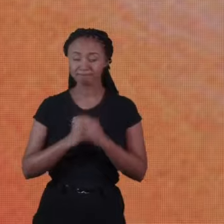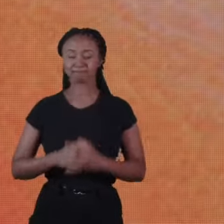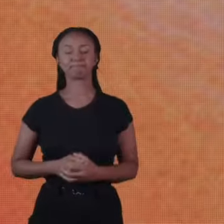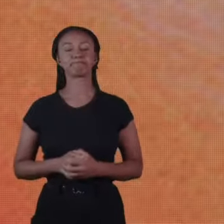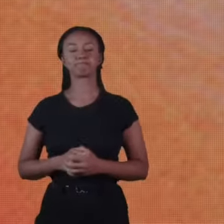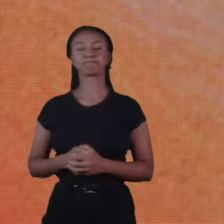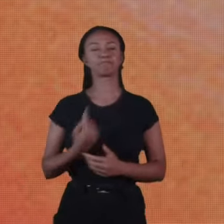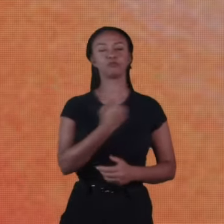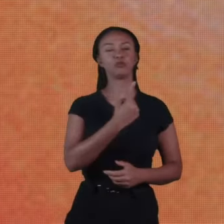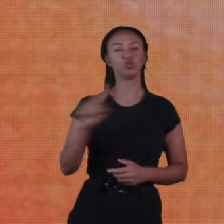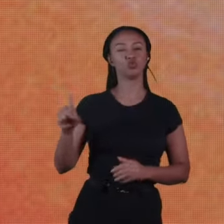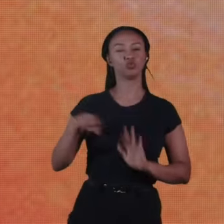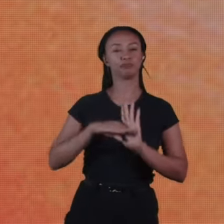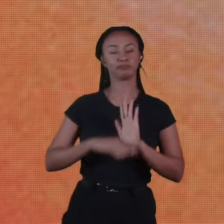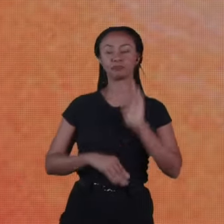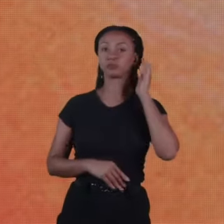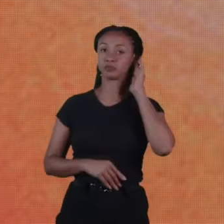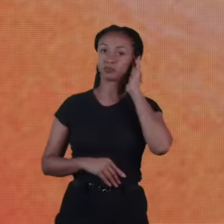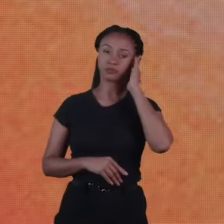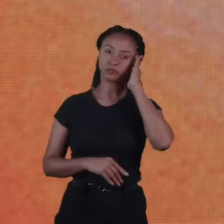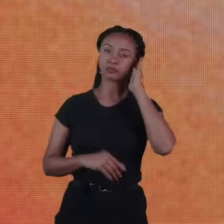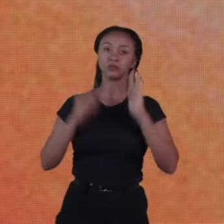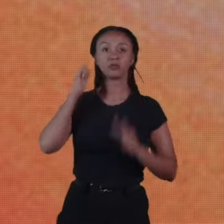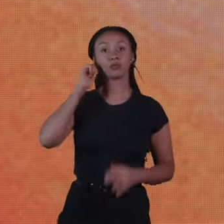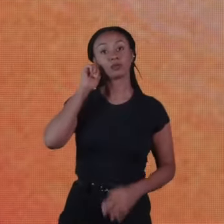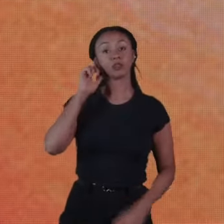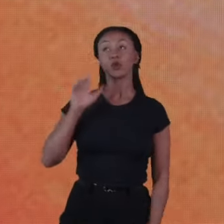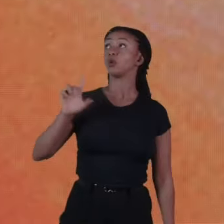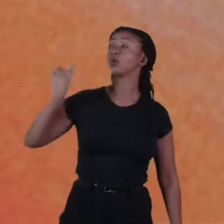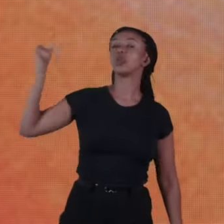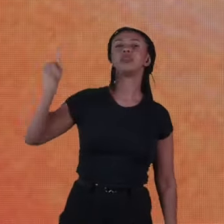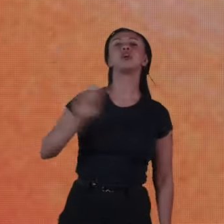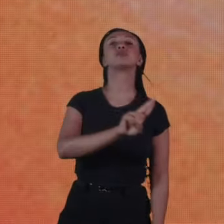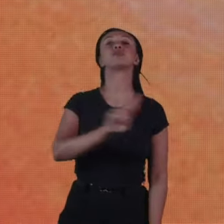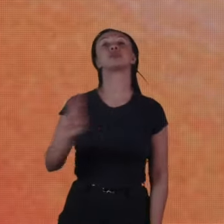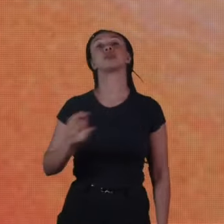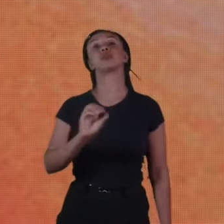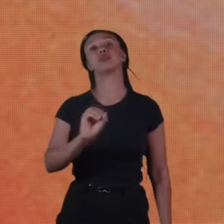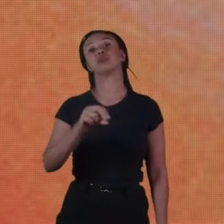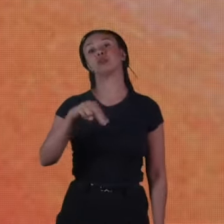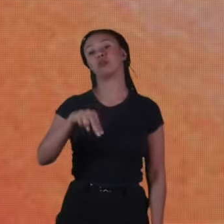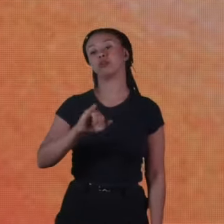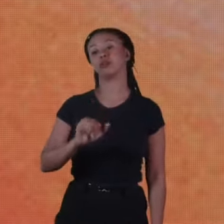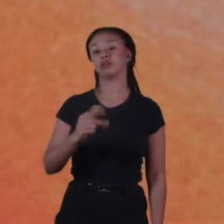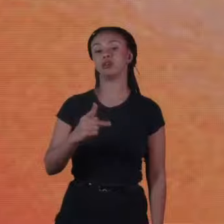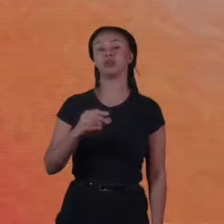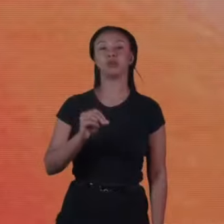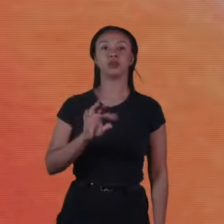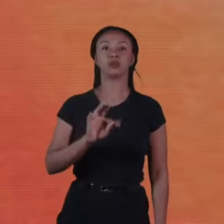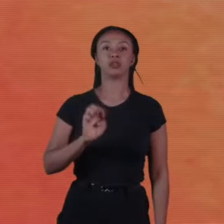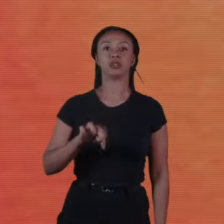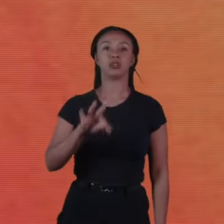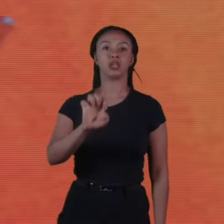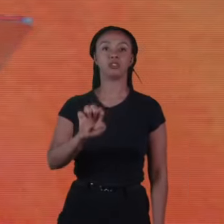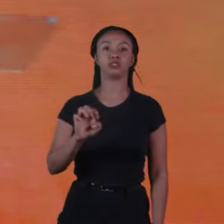Por fim, quero falar de um Deus onipotente, um Deus que tem todo o poder.